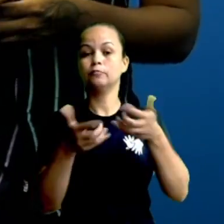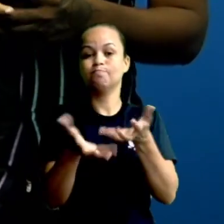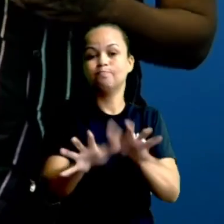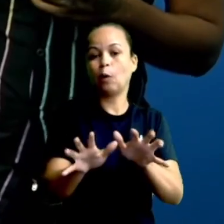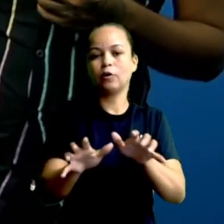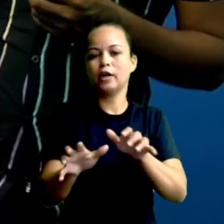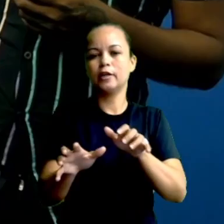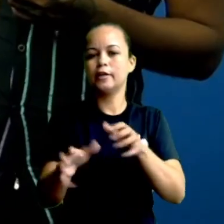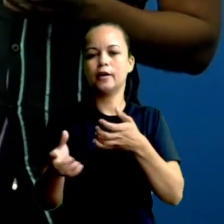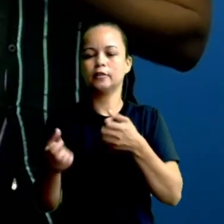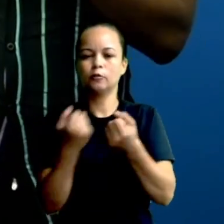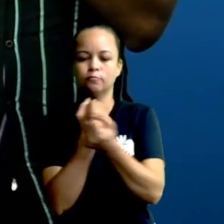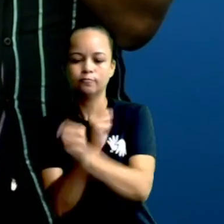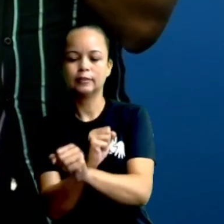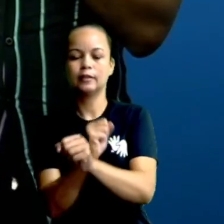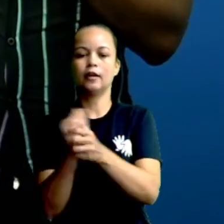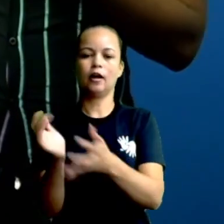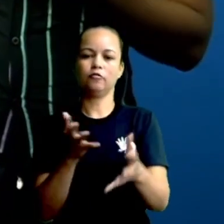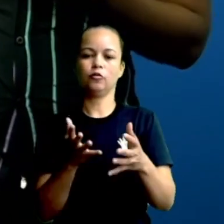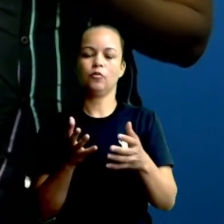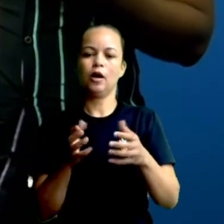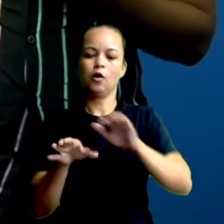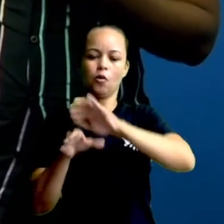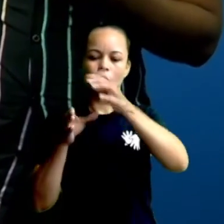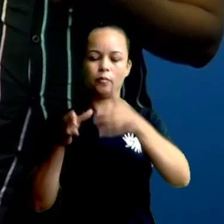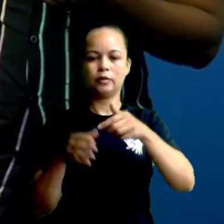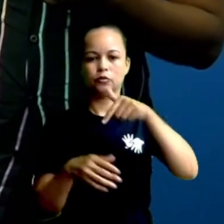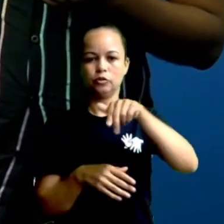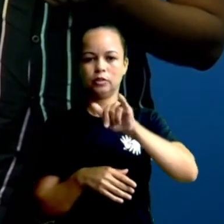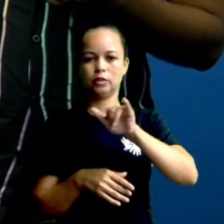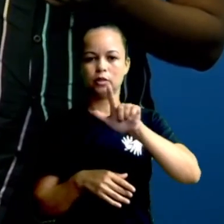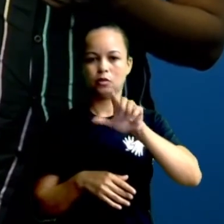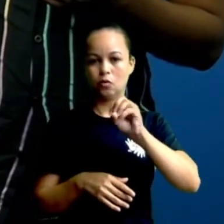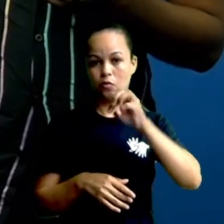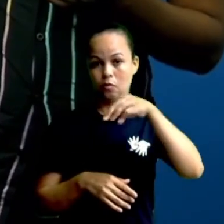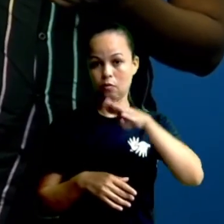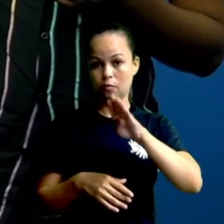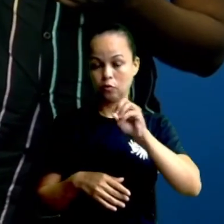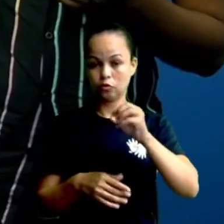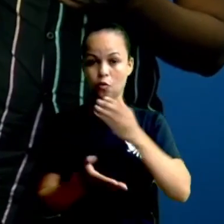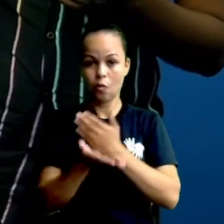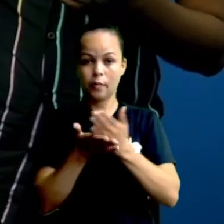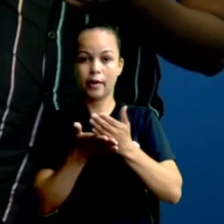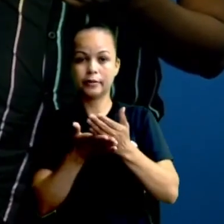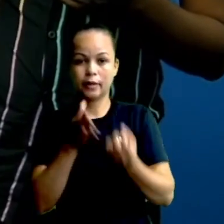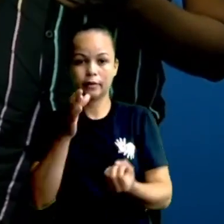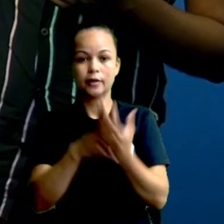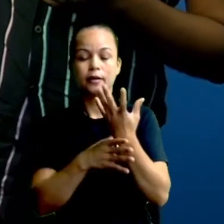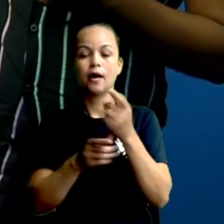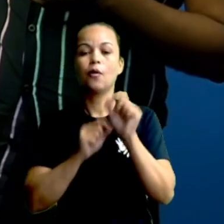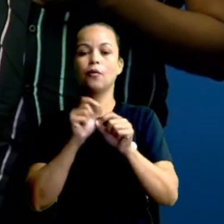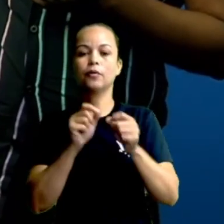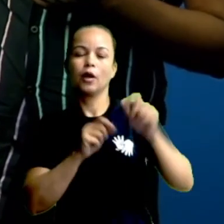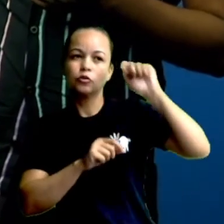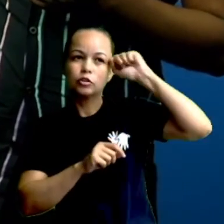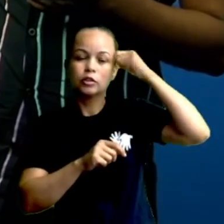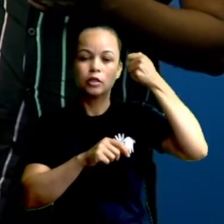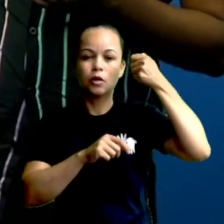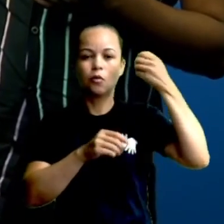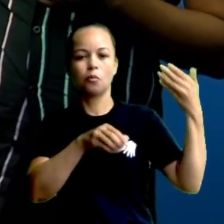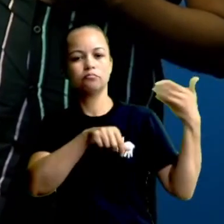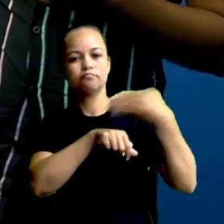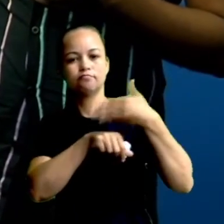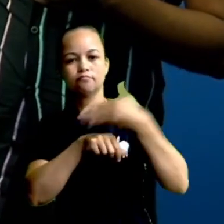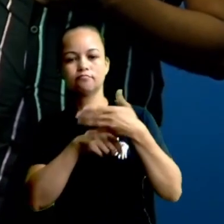com os quilombos. Quando os quilombos eles começam a surgir, né? Quando os africanos eles vêm para cá, eles começam a construir